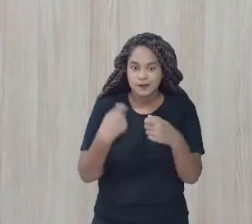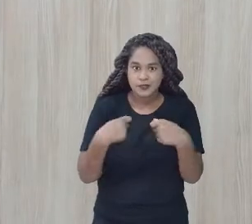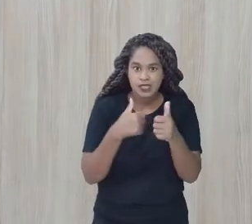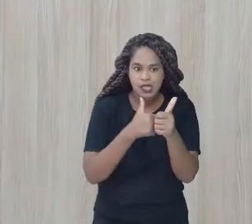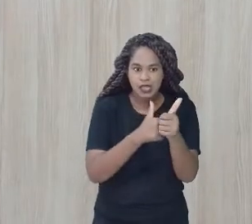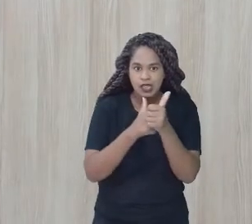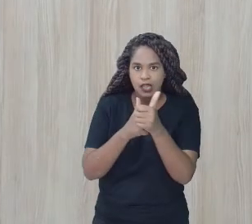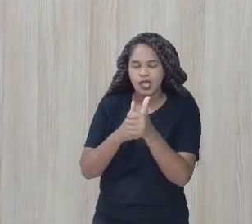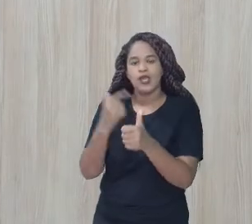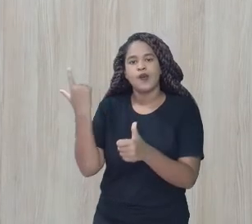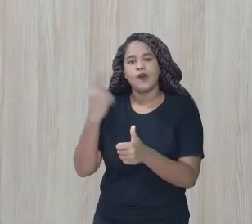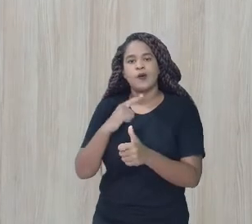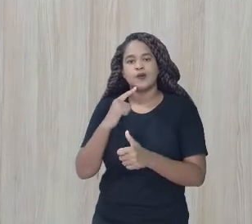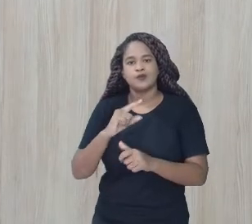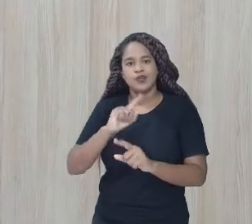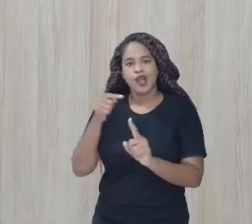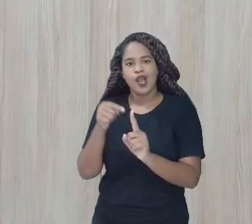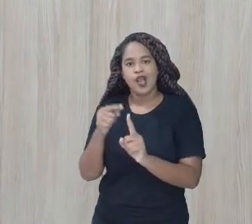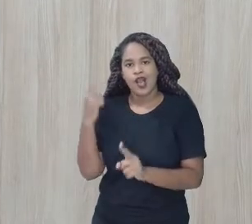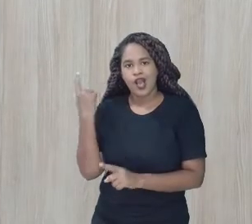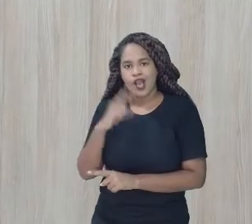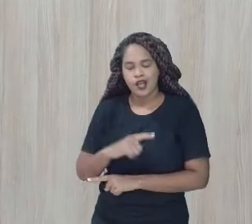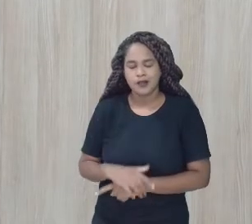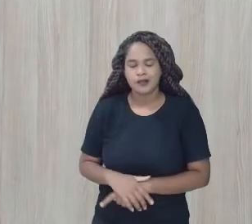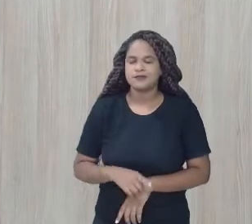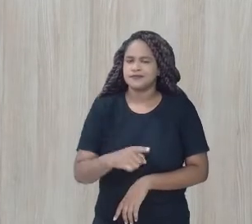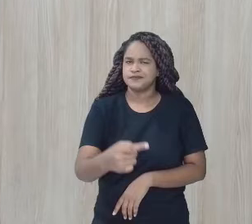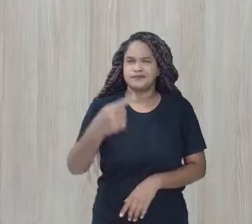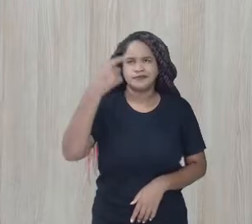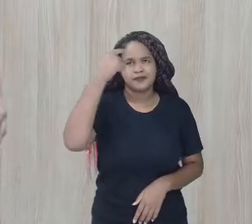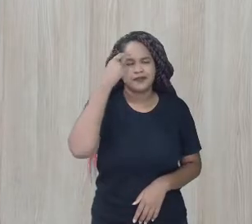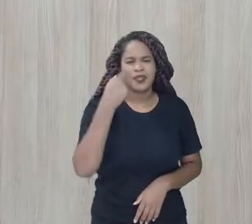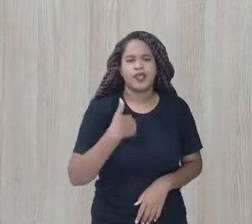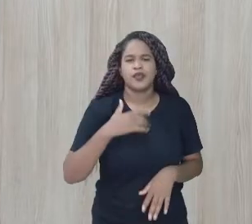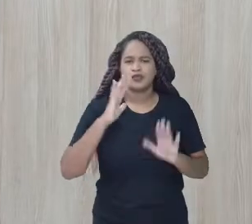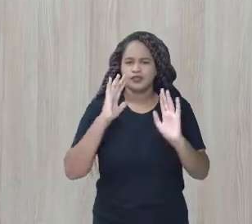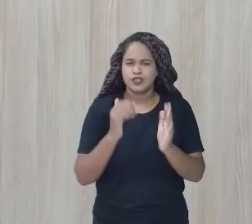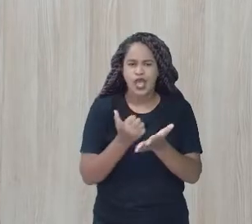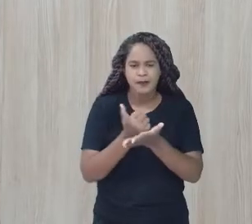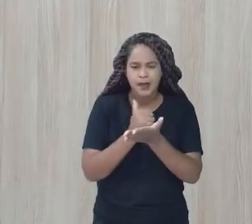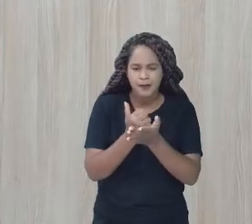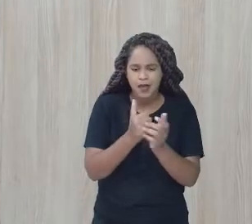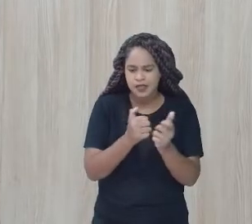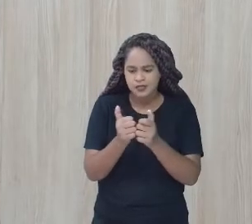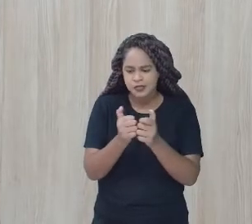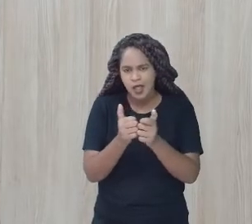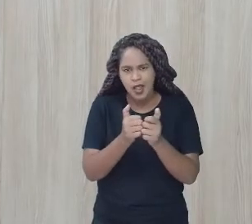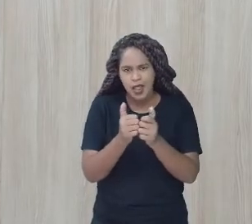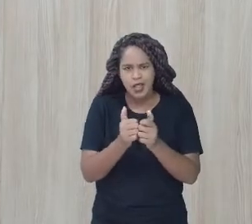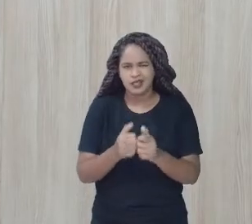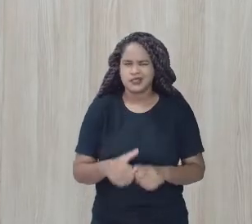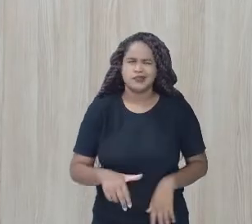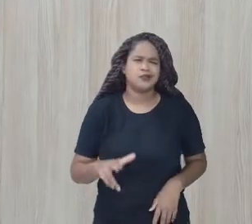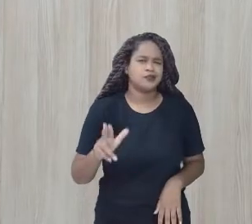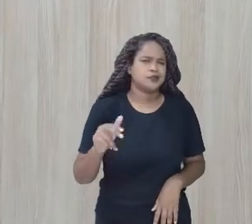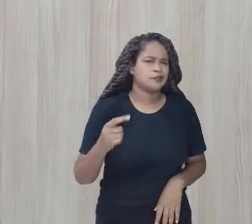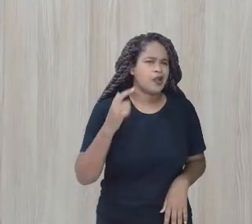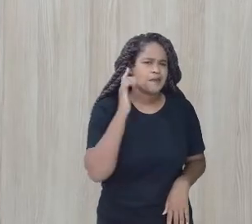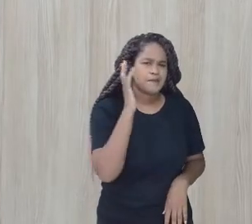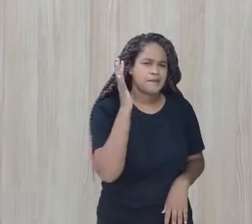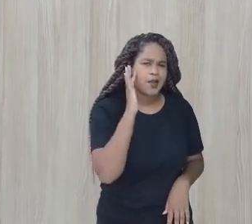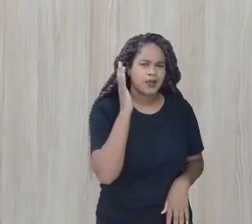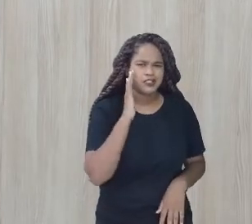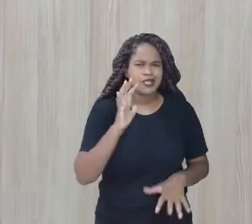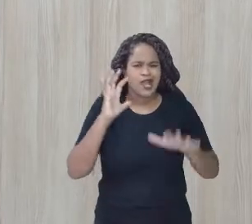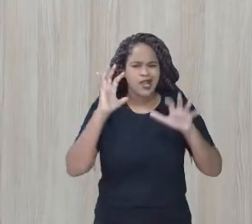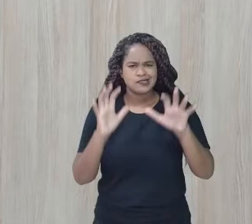conseguir executar essa tarefa. Aí você pensa assim, né, professora, joguei a minha vida inteira videogame e nunca ia imaginar